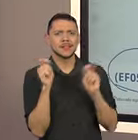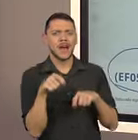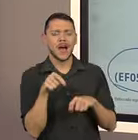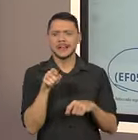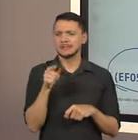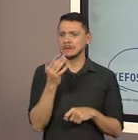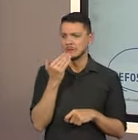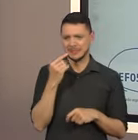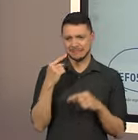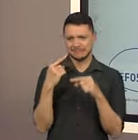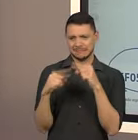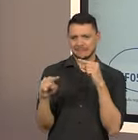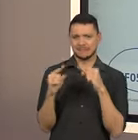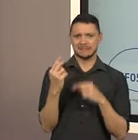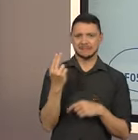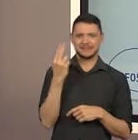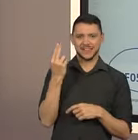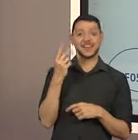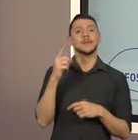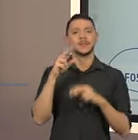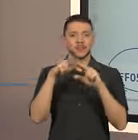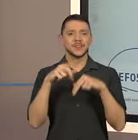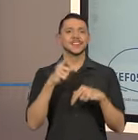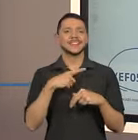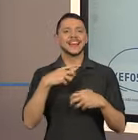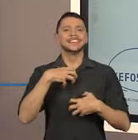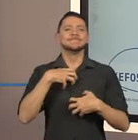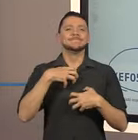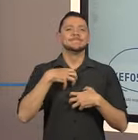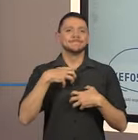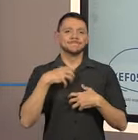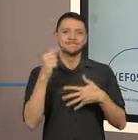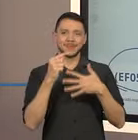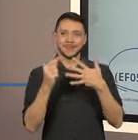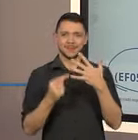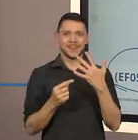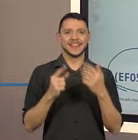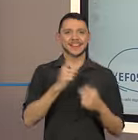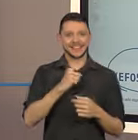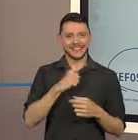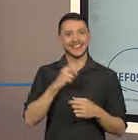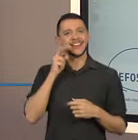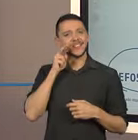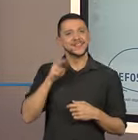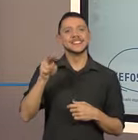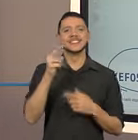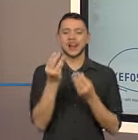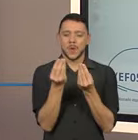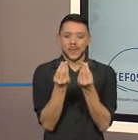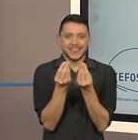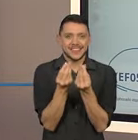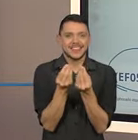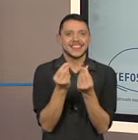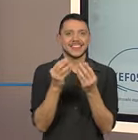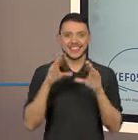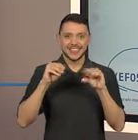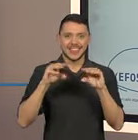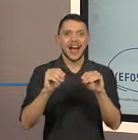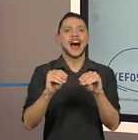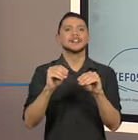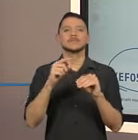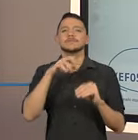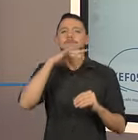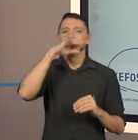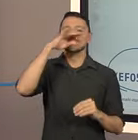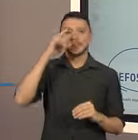comer. Por isso que a gente tem todos os sentidos, né? Visão, audição, olfato. O nosso corpo é programado para buscar o